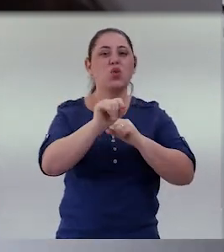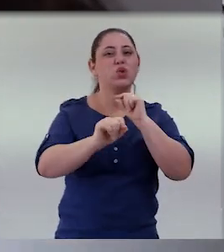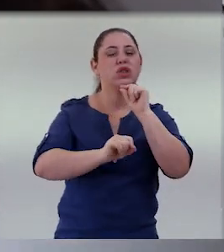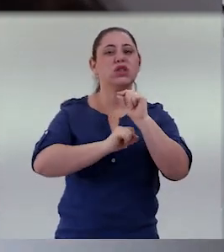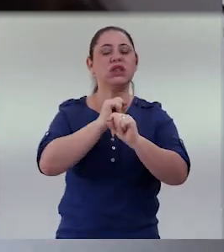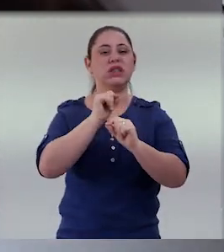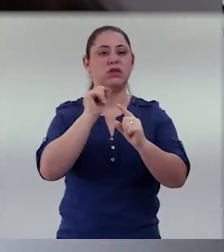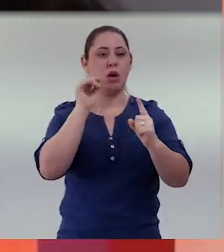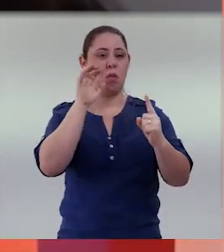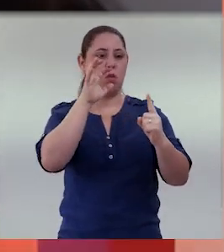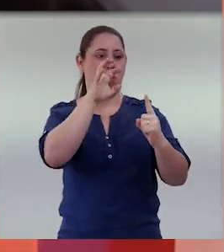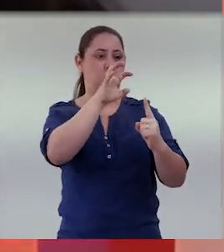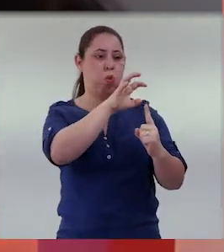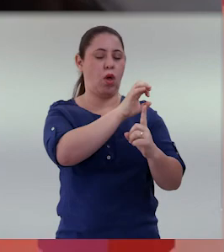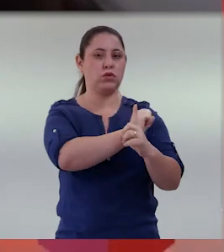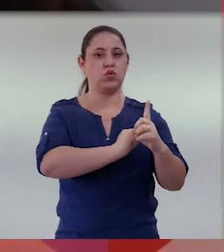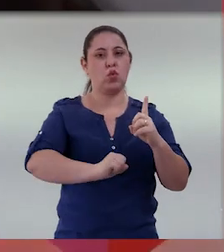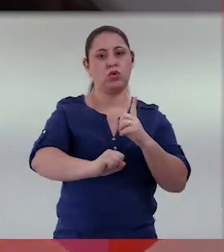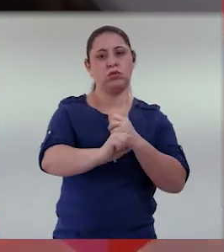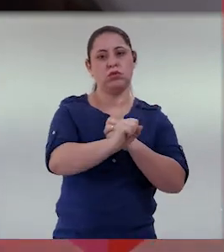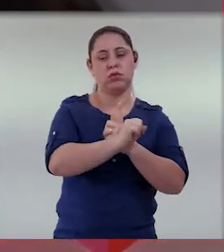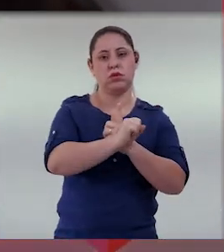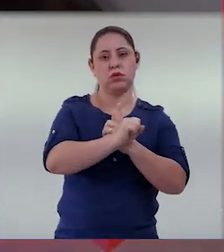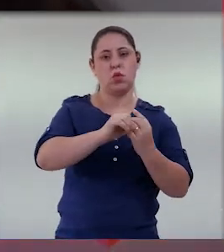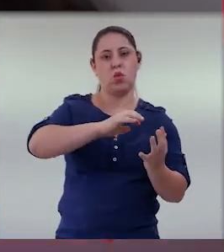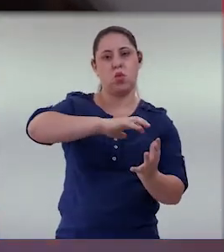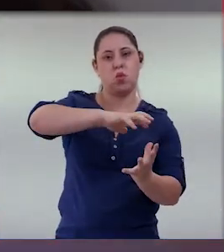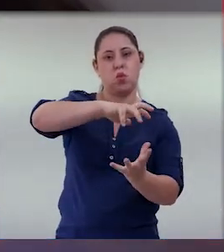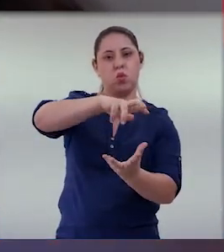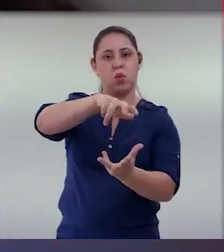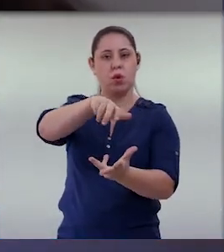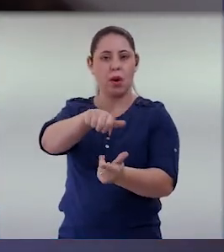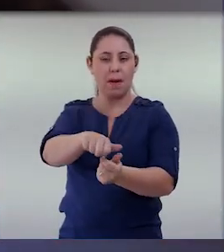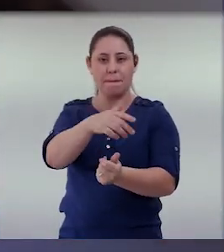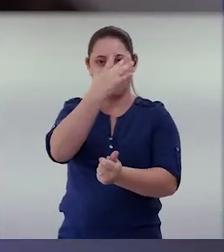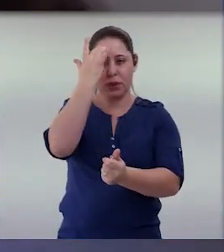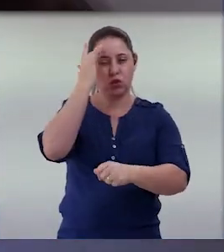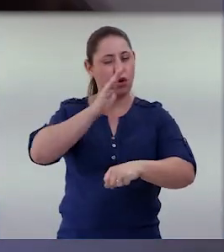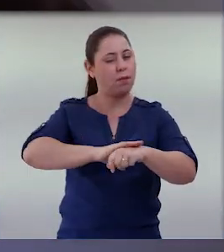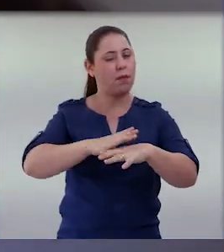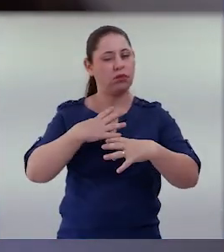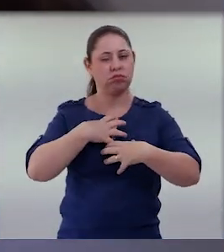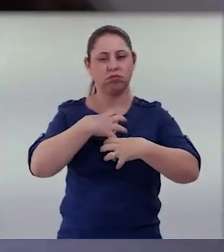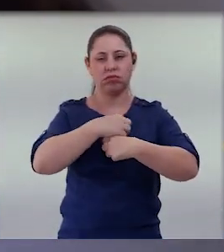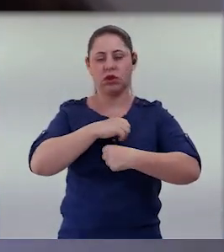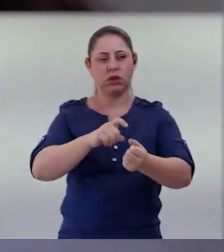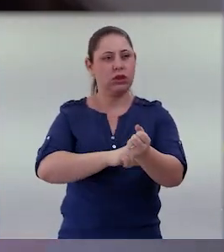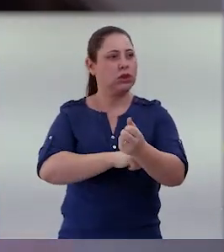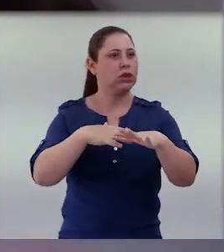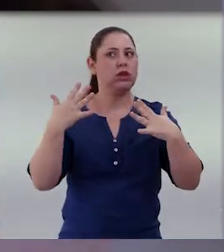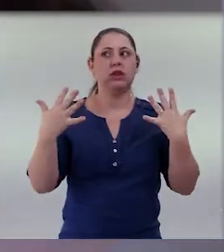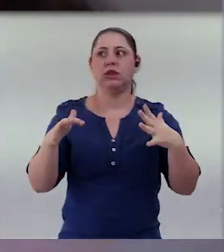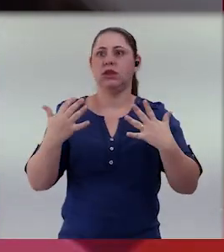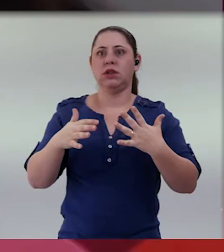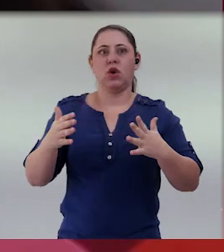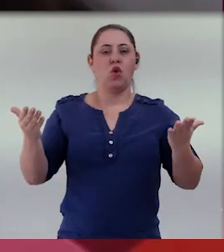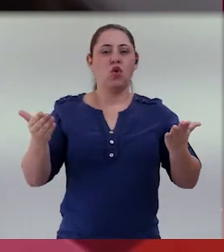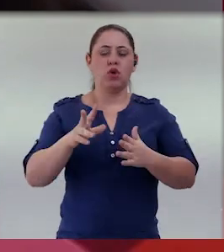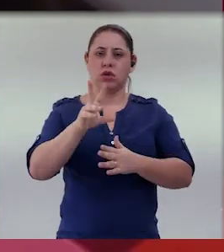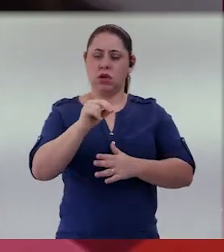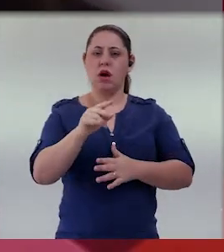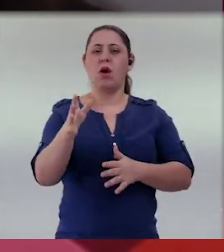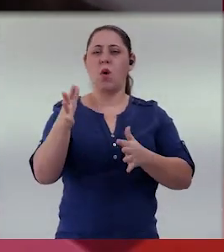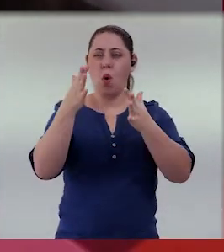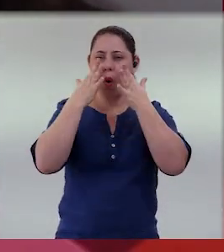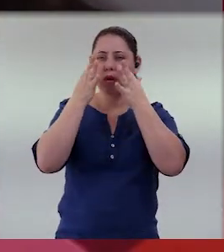mal que vem atingindo toda a sociedade de maneira global. As pessoas estão mais deprimidas, estão mais